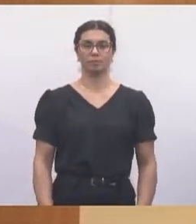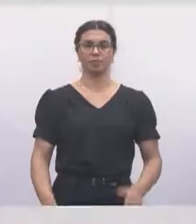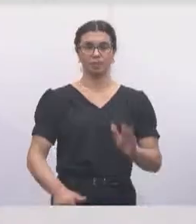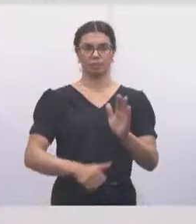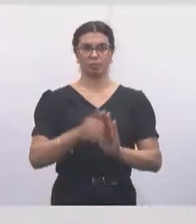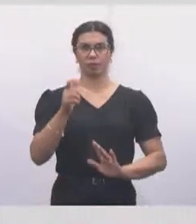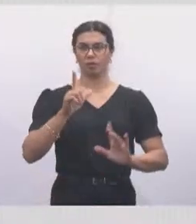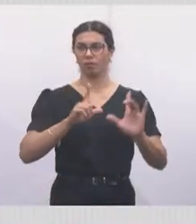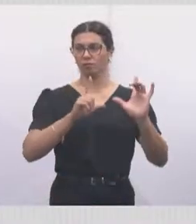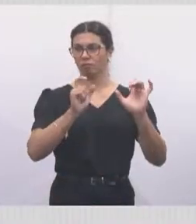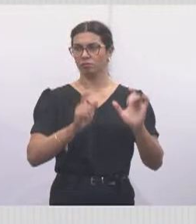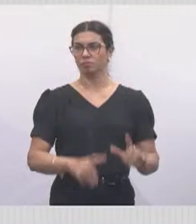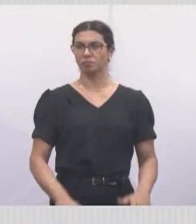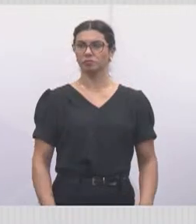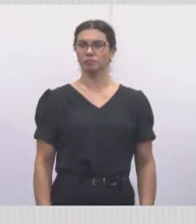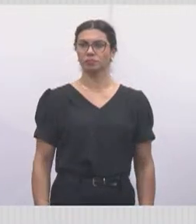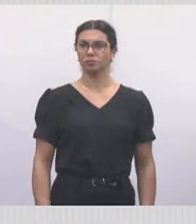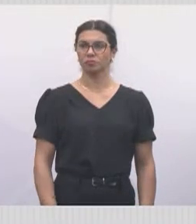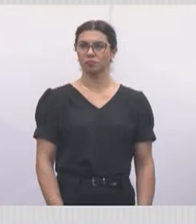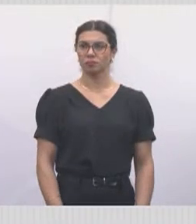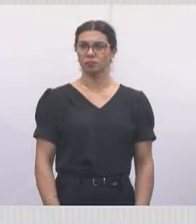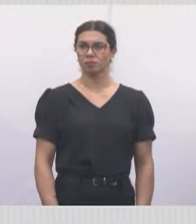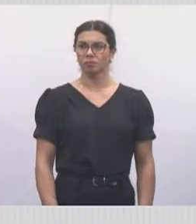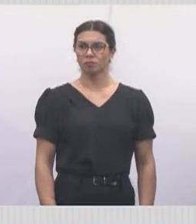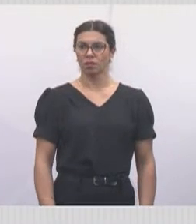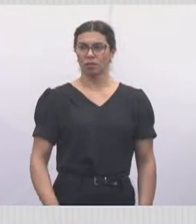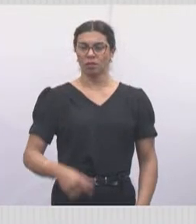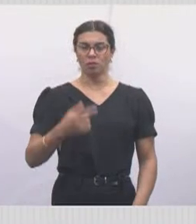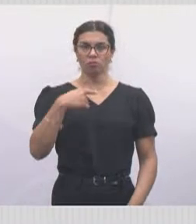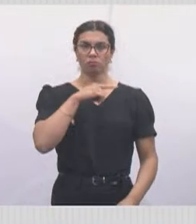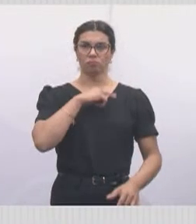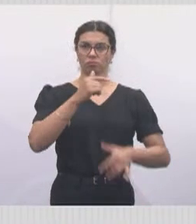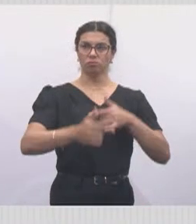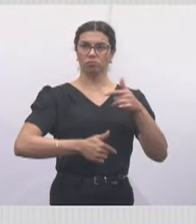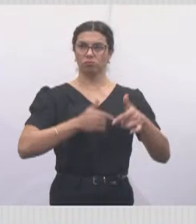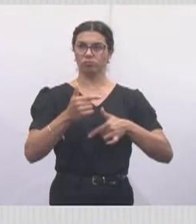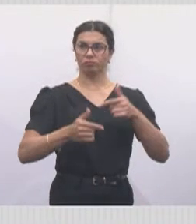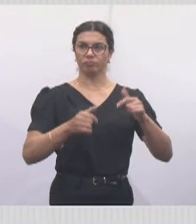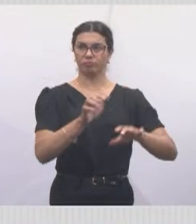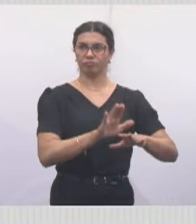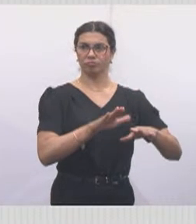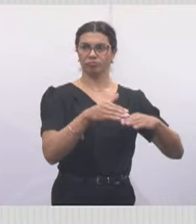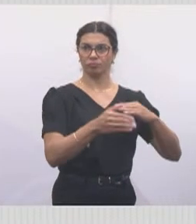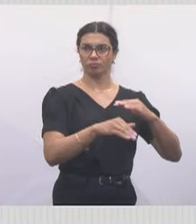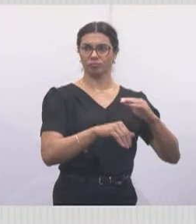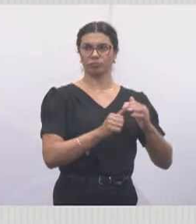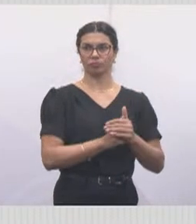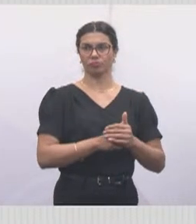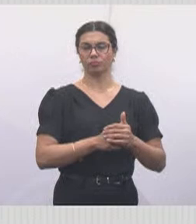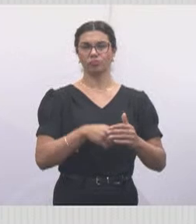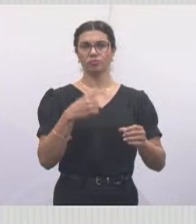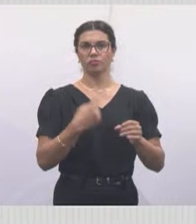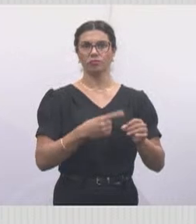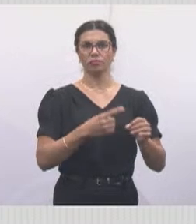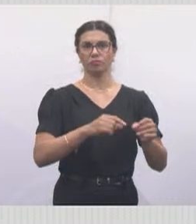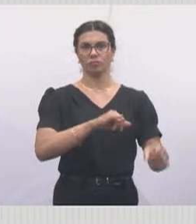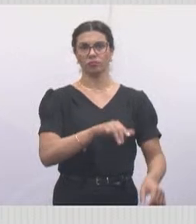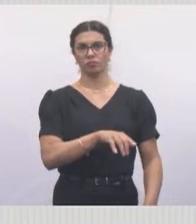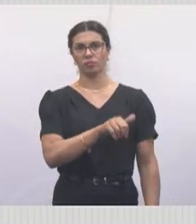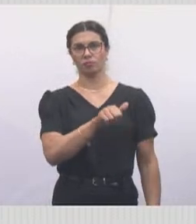Primeira foto, por favor. Primeira foto nossa aí, do nosso trabalho aí na cidade Jardim, através de